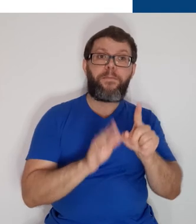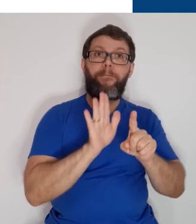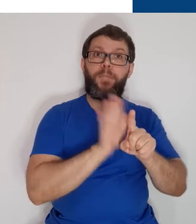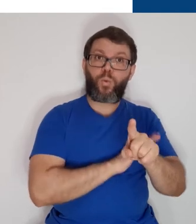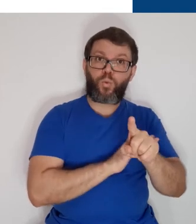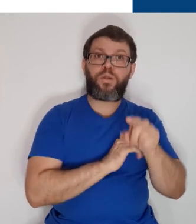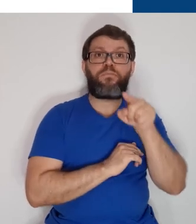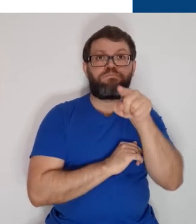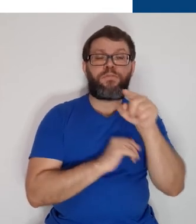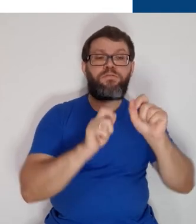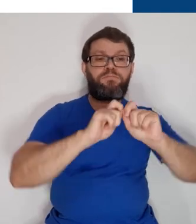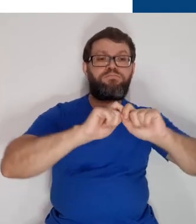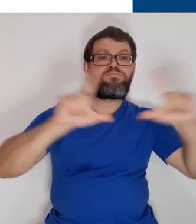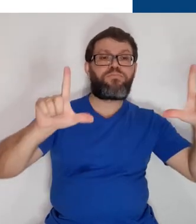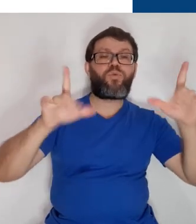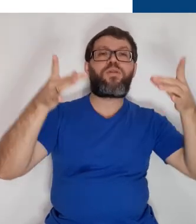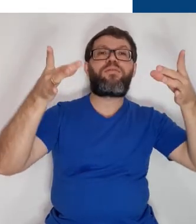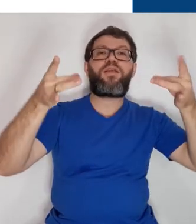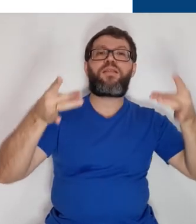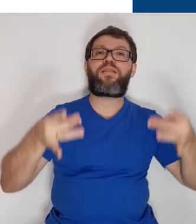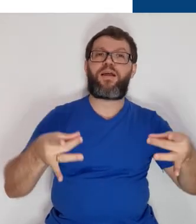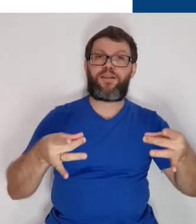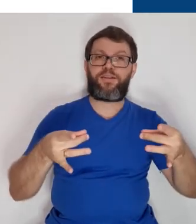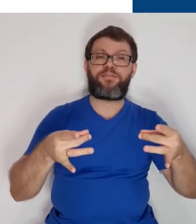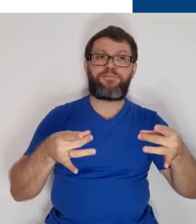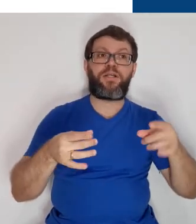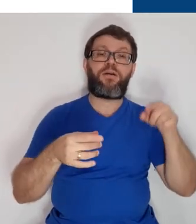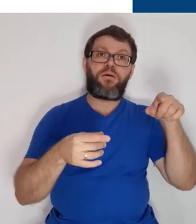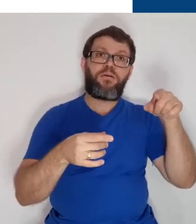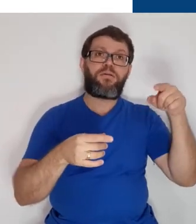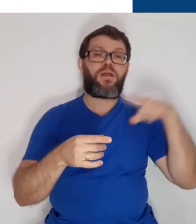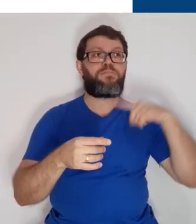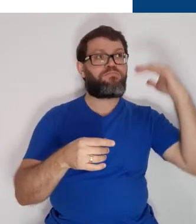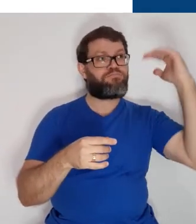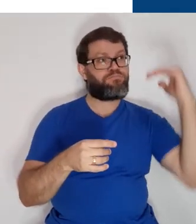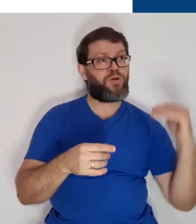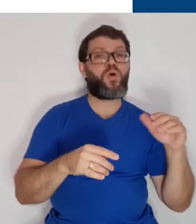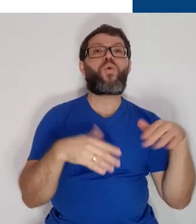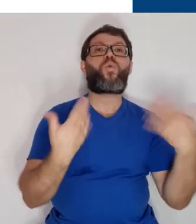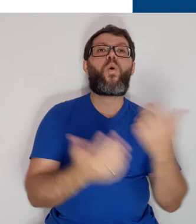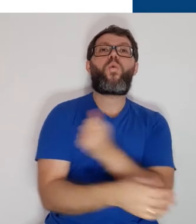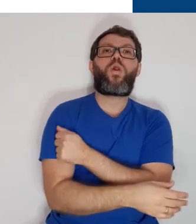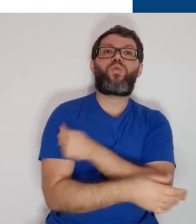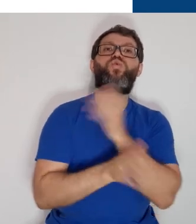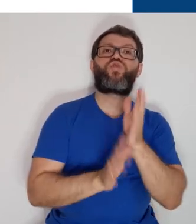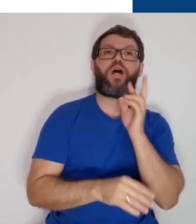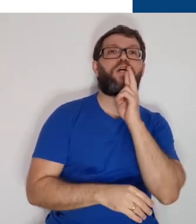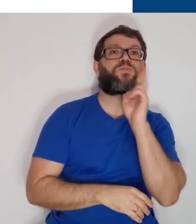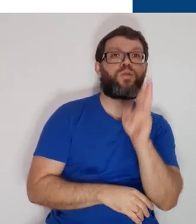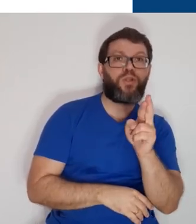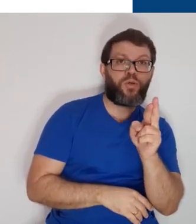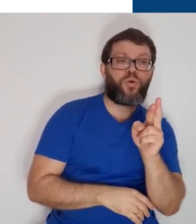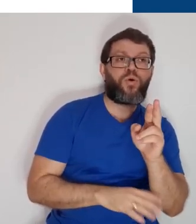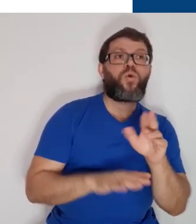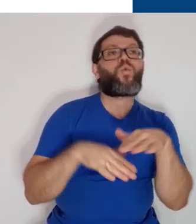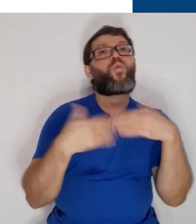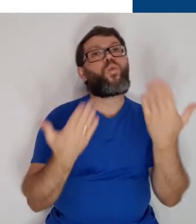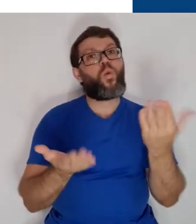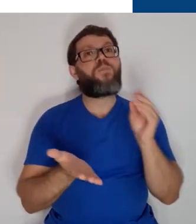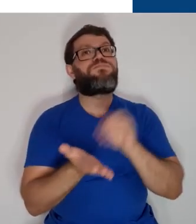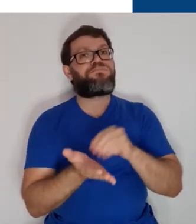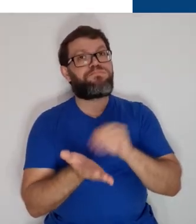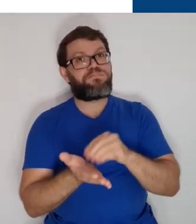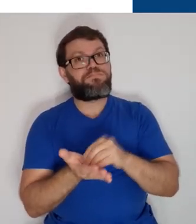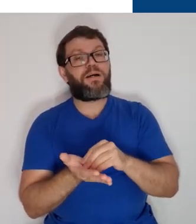em ver pergunta abrimos os detalhes dos envios aqui temos a lista de quais alunos já responderam quais